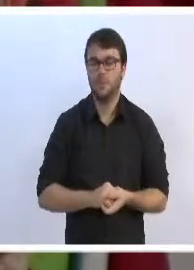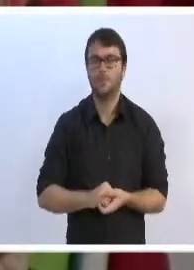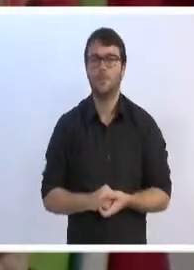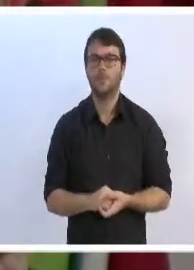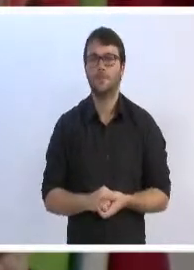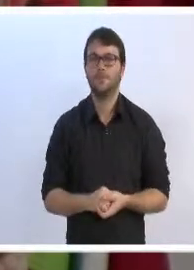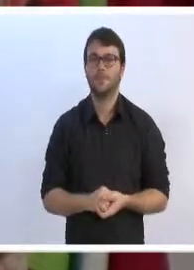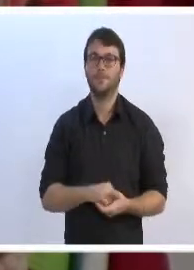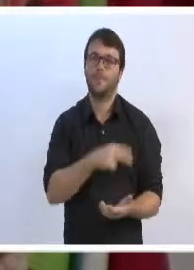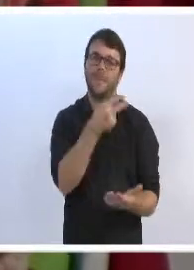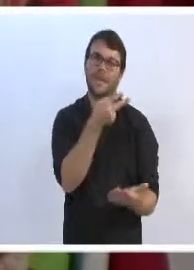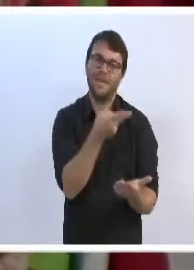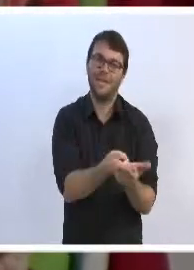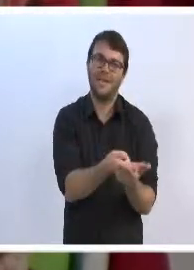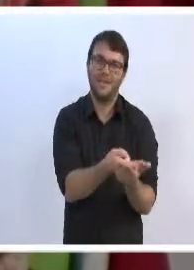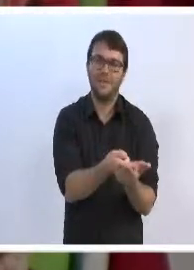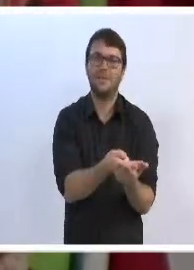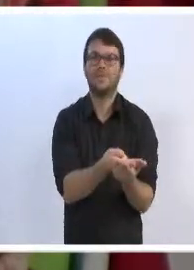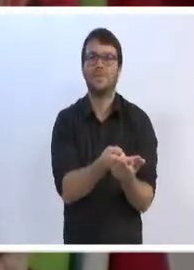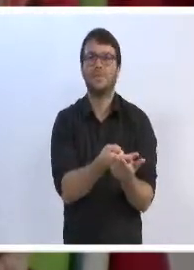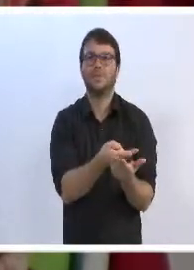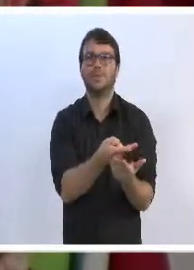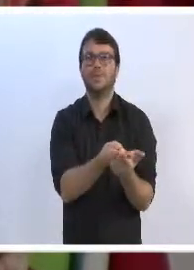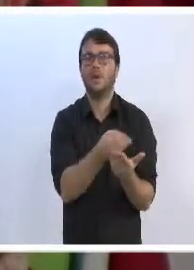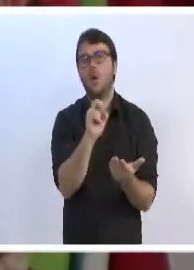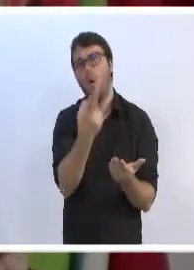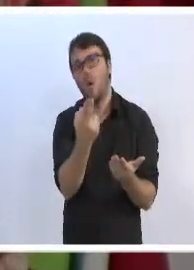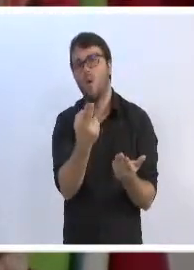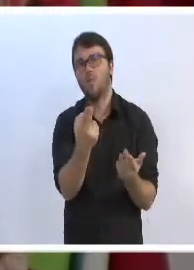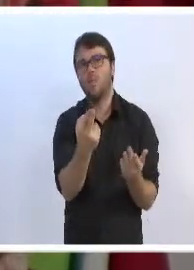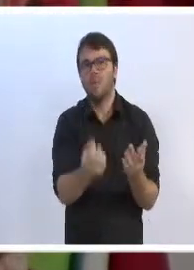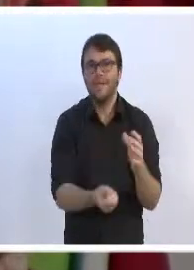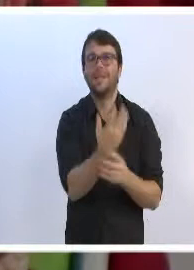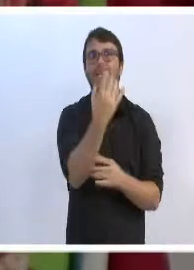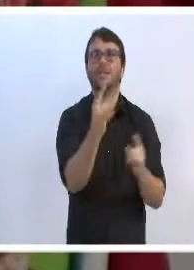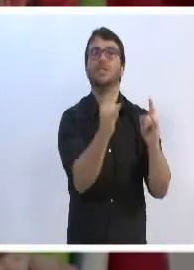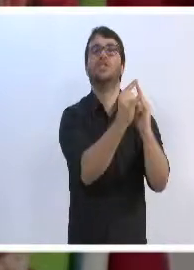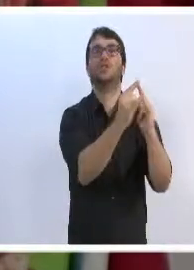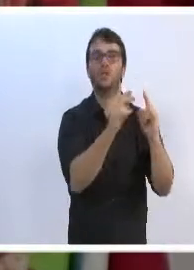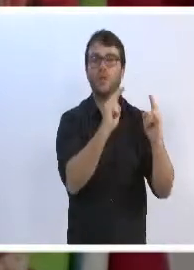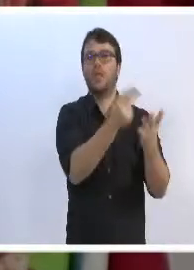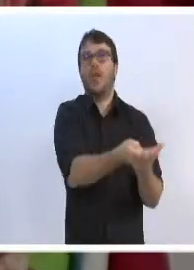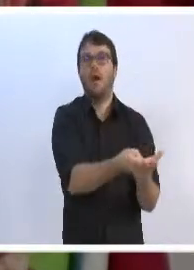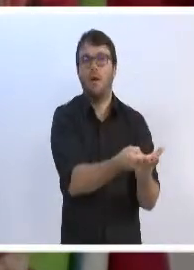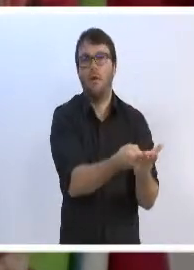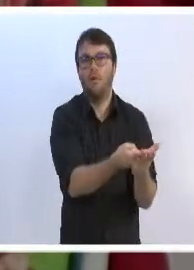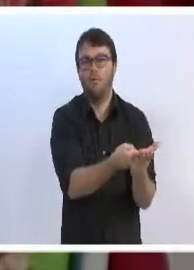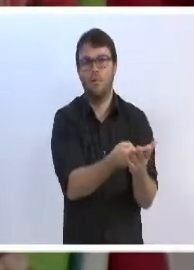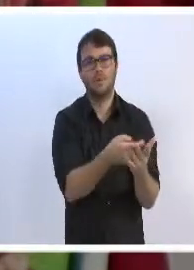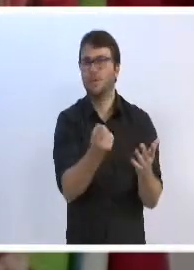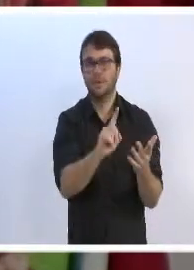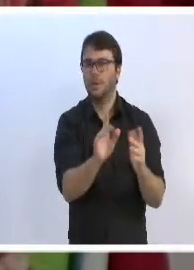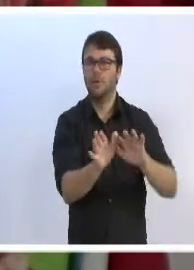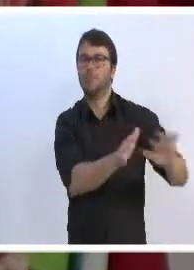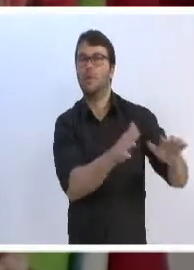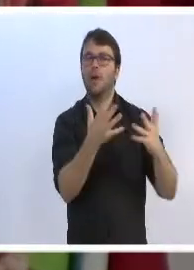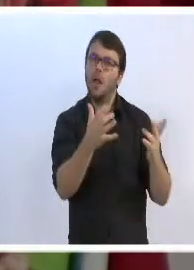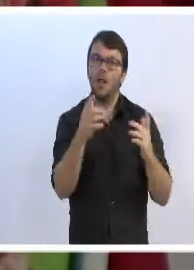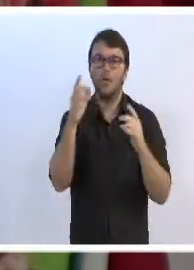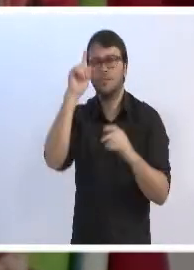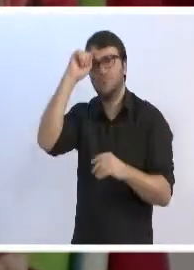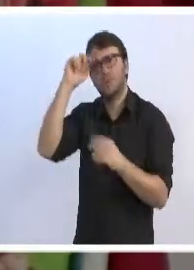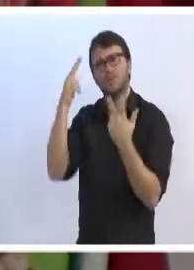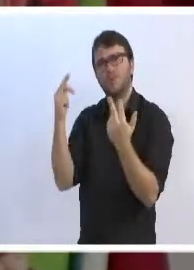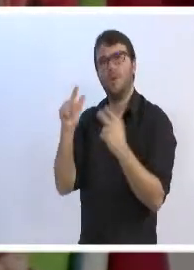internação ou melhor dizendo quanto à institucionalização desses pacientes em hospitais psiquiátricos ou seja